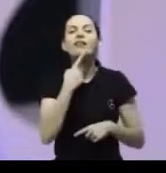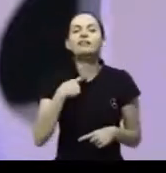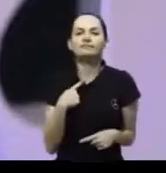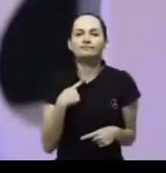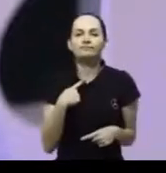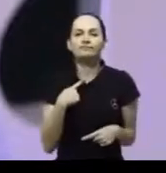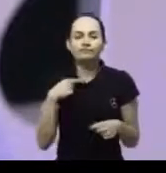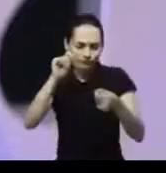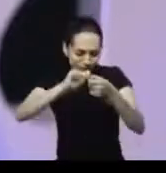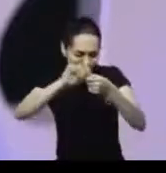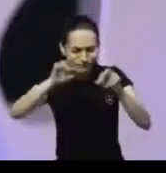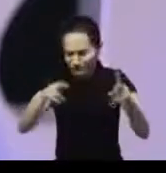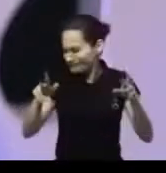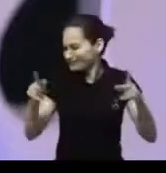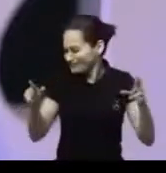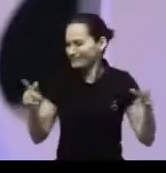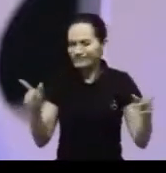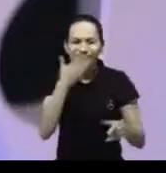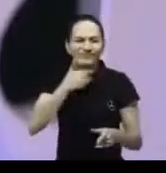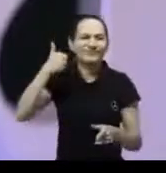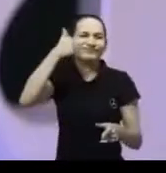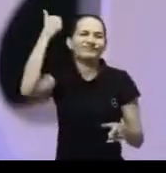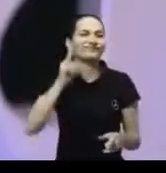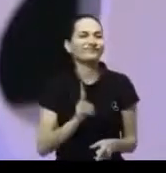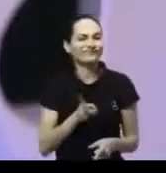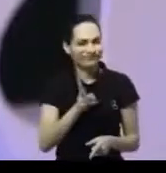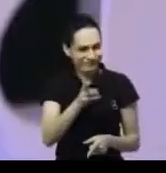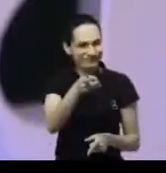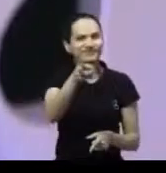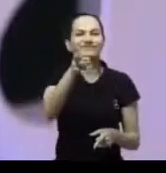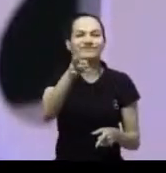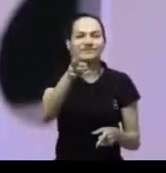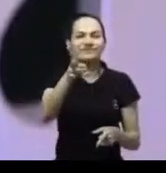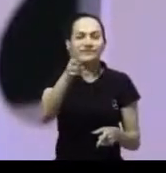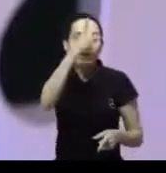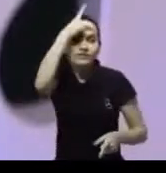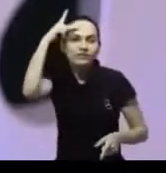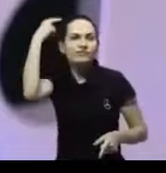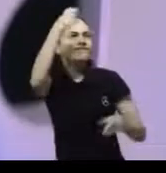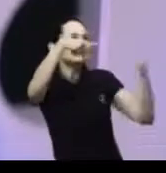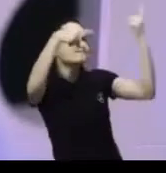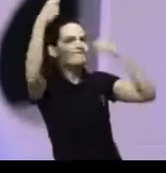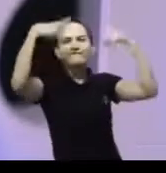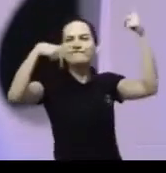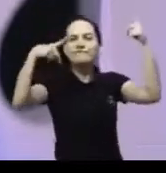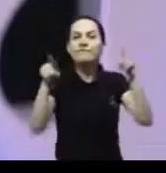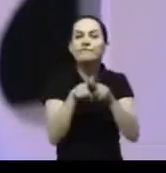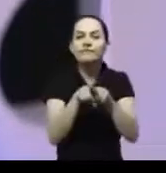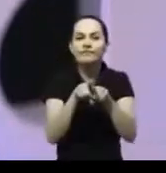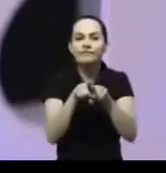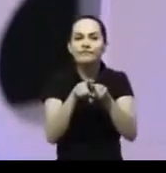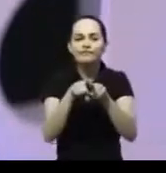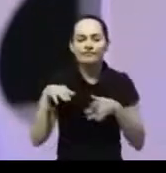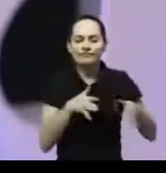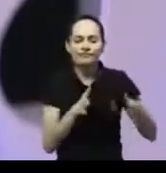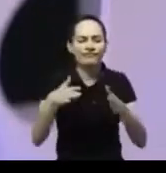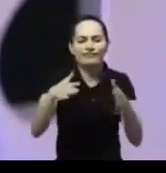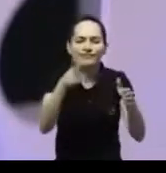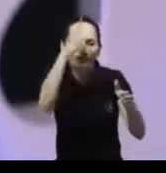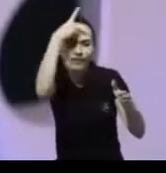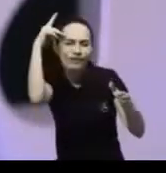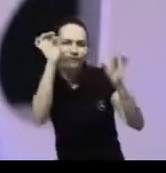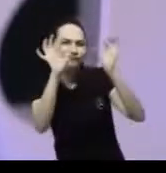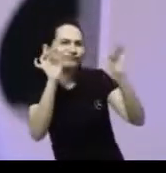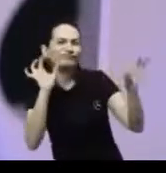de fazer diferente e fazer o melhor sempre gente que brilha também para iluminar o caminho do